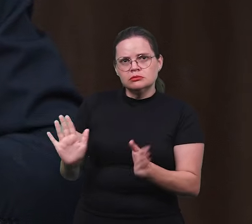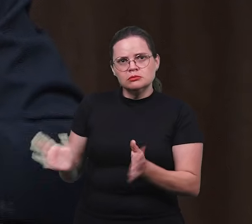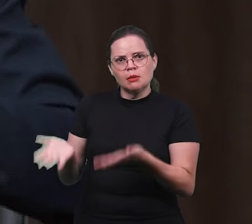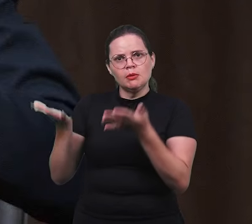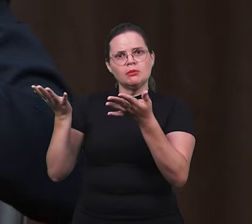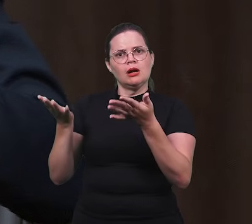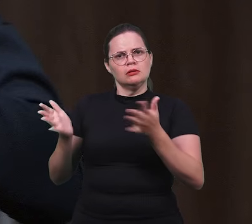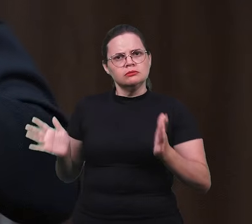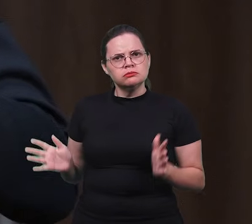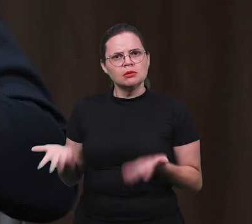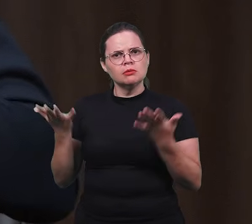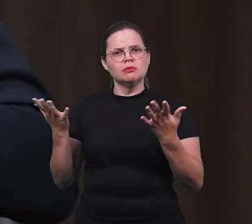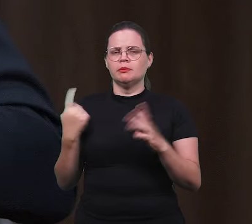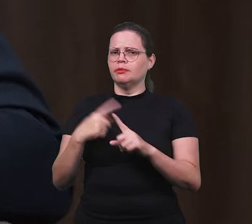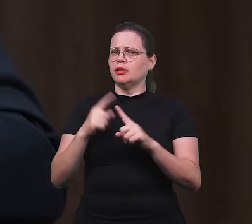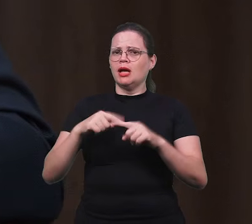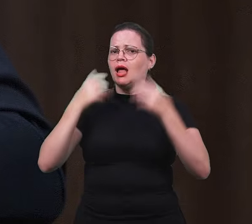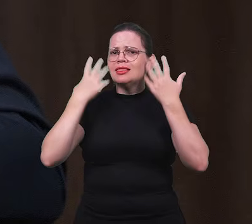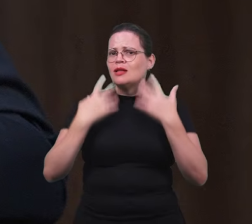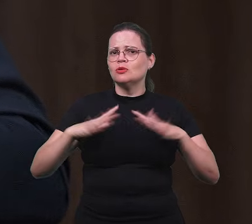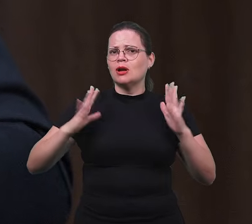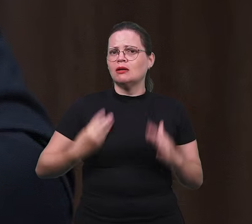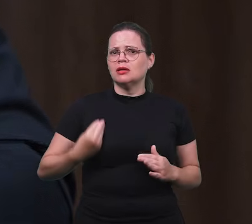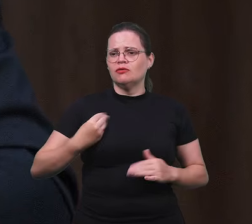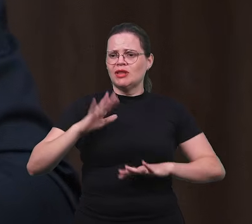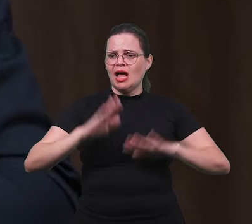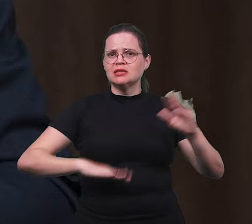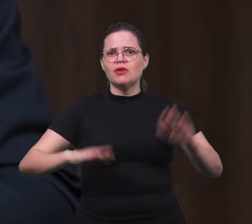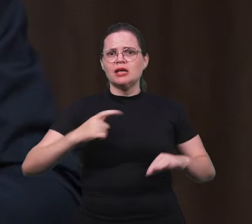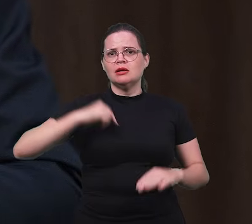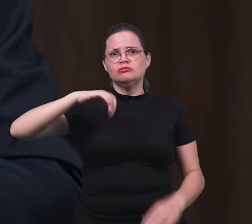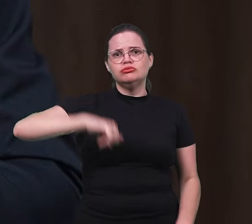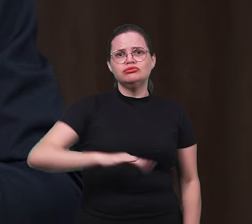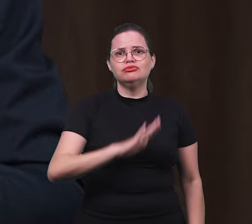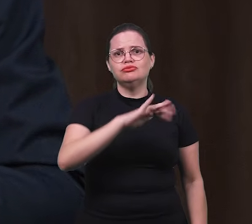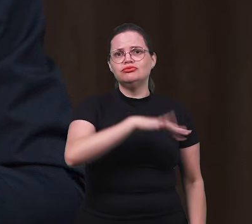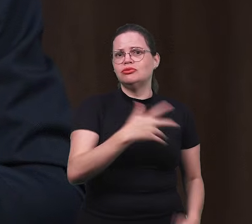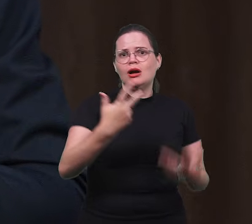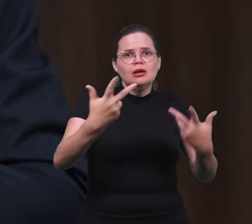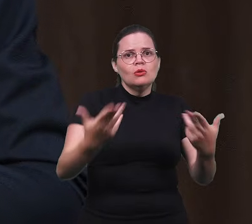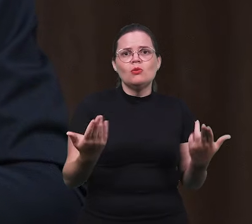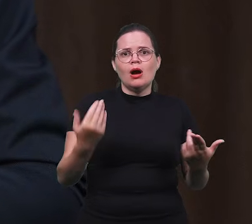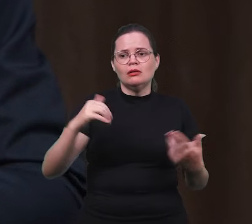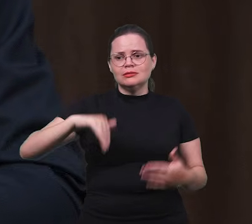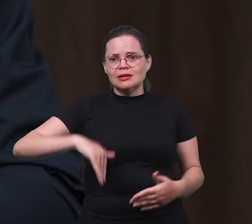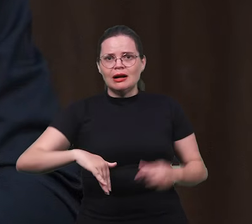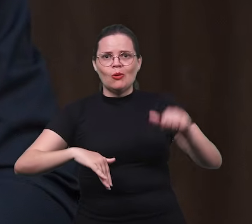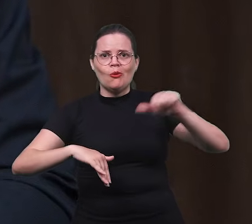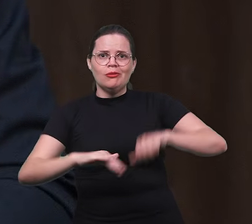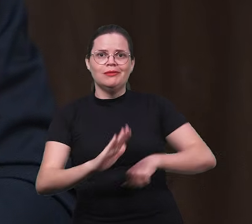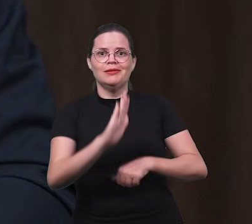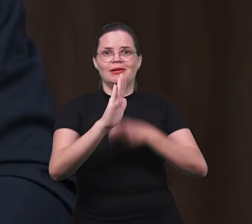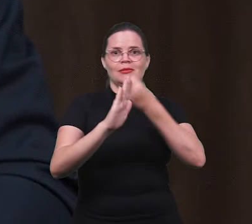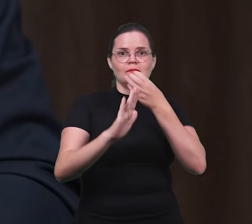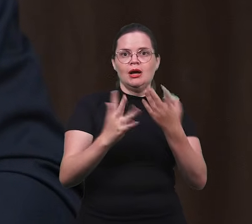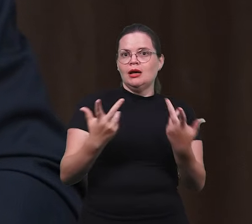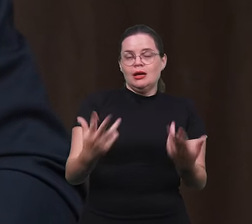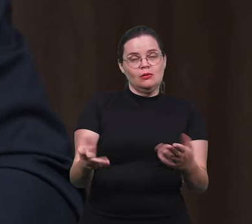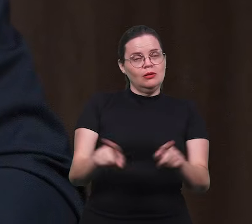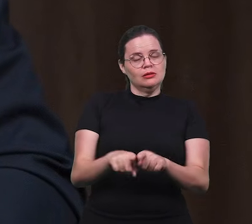para levantá-la, porque é natural da vida. Sim. Né? Lógico, também tem a questão, como o Guilherme colocou, no